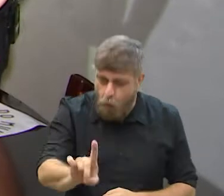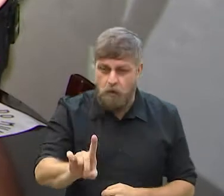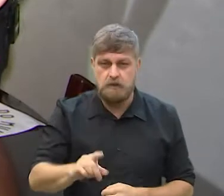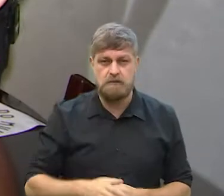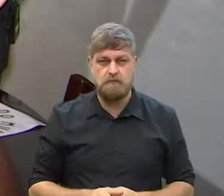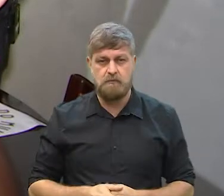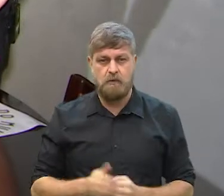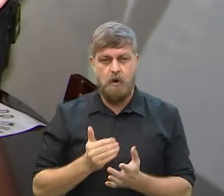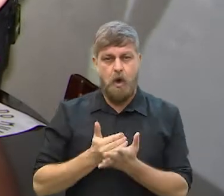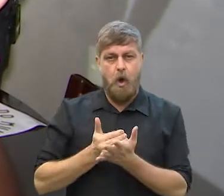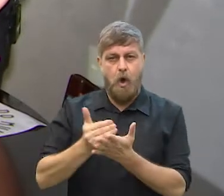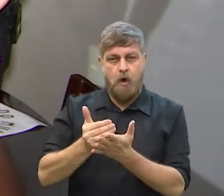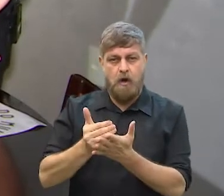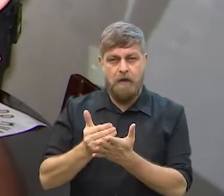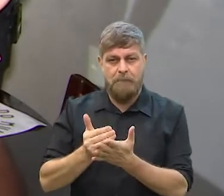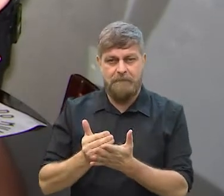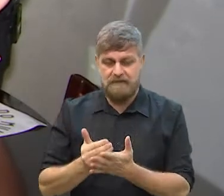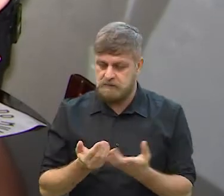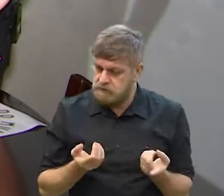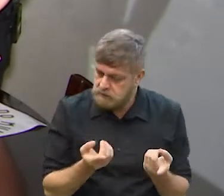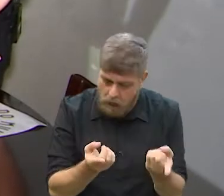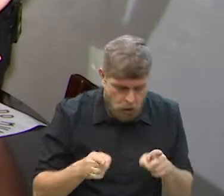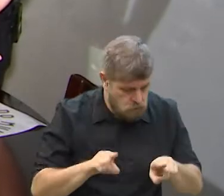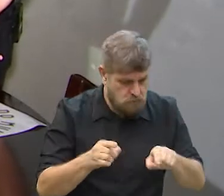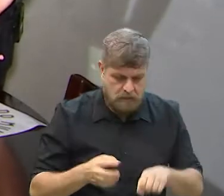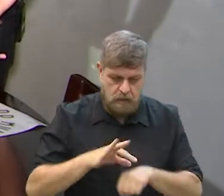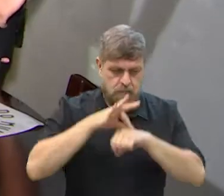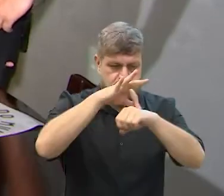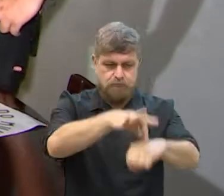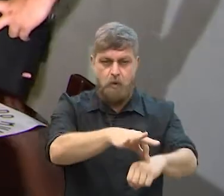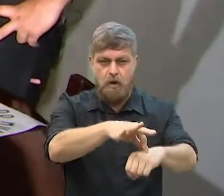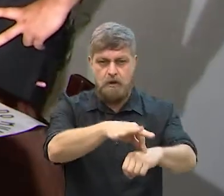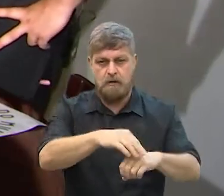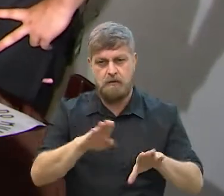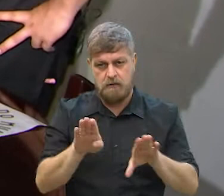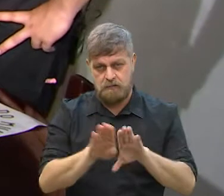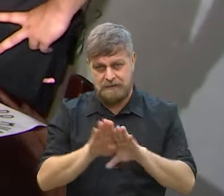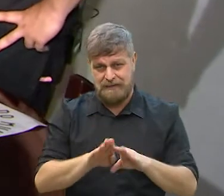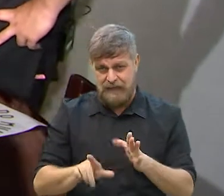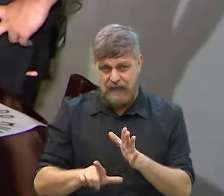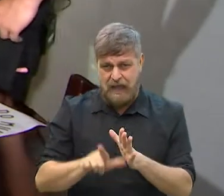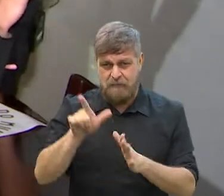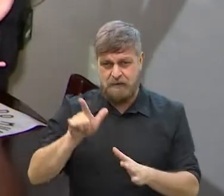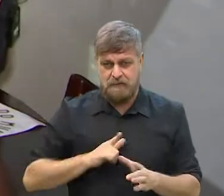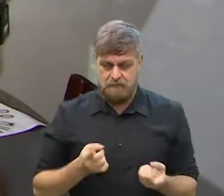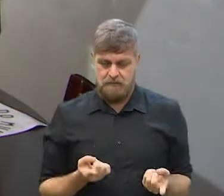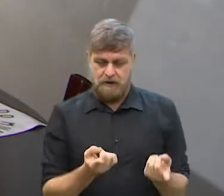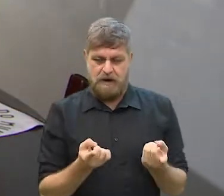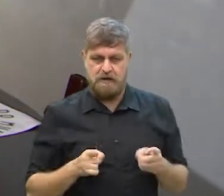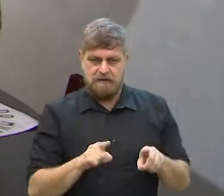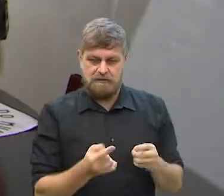o primeiro... Só que daí é o primeiro preparo. O primeiro passo sempre é ajustar a churrasqueira.